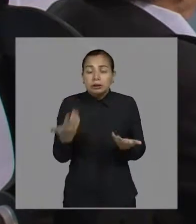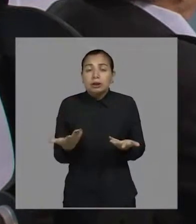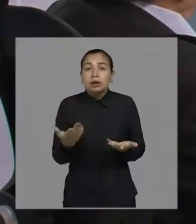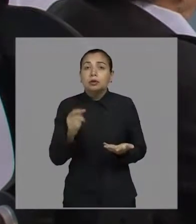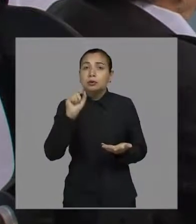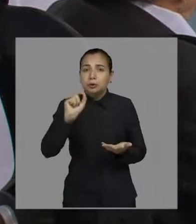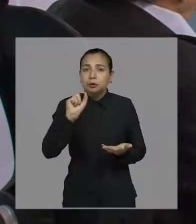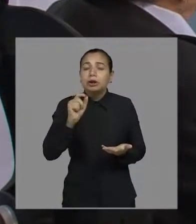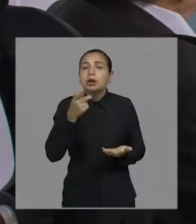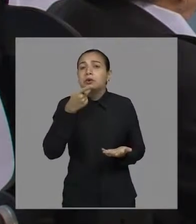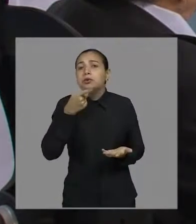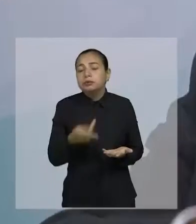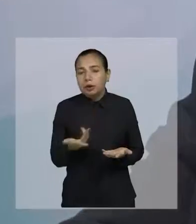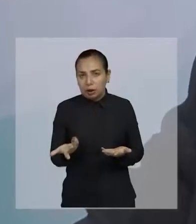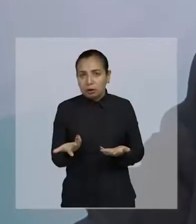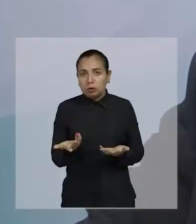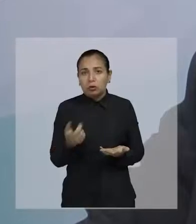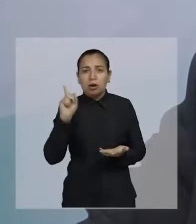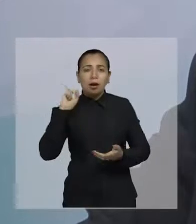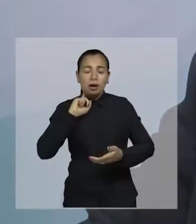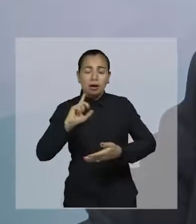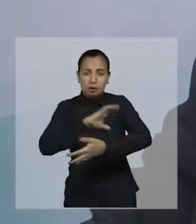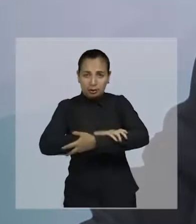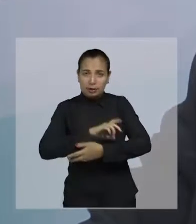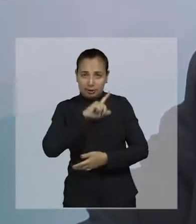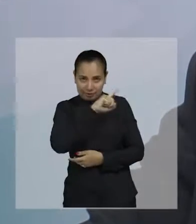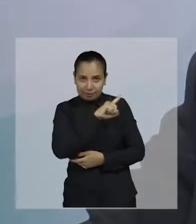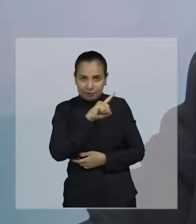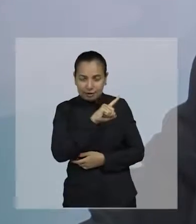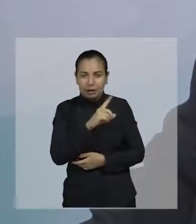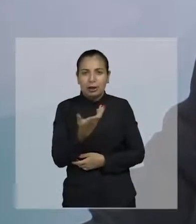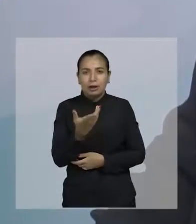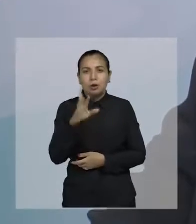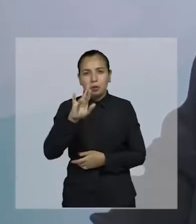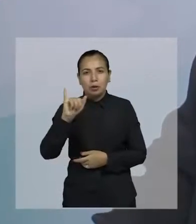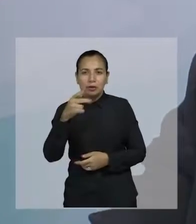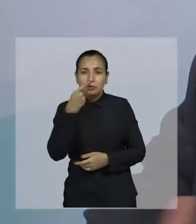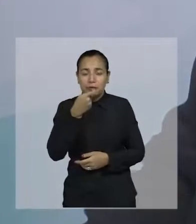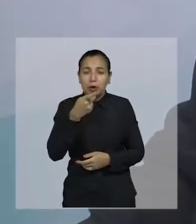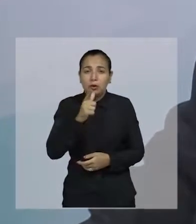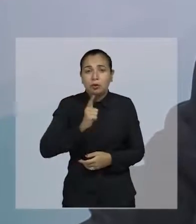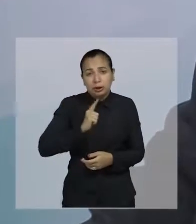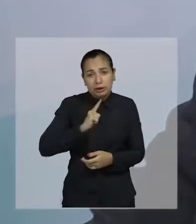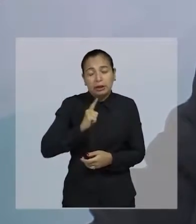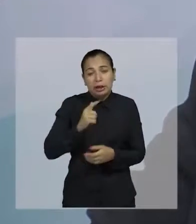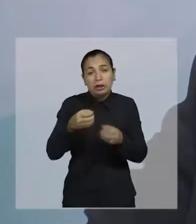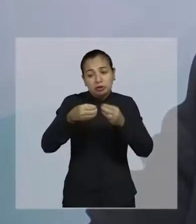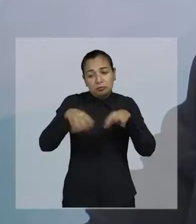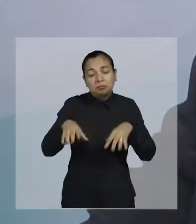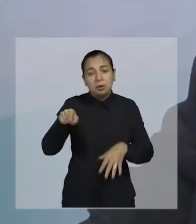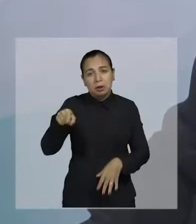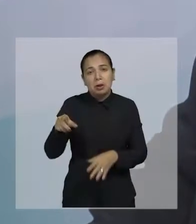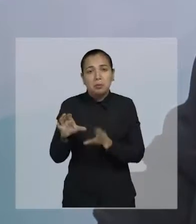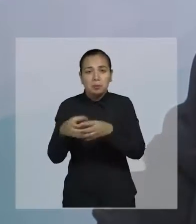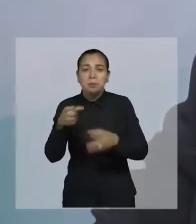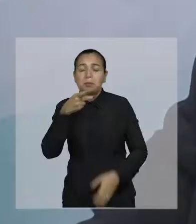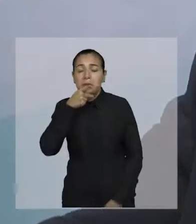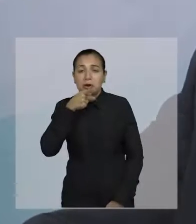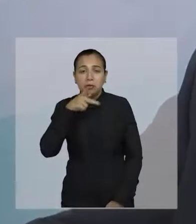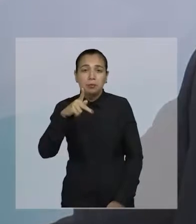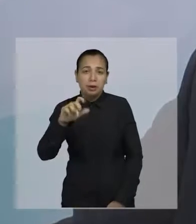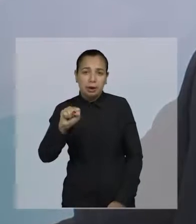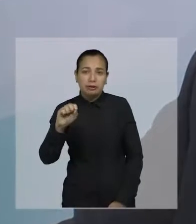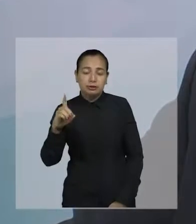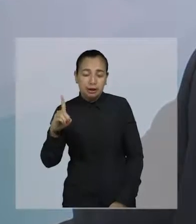pragmatismo, mais uma vez. Minas Gerais, o professor Rui citou como um desgaste grande do PSDB. Claro, o PSDB ficou